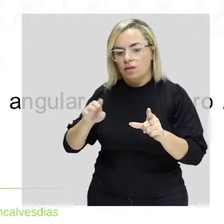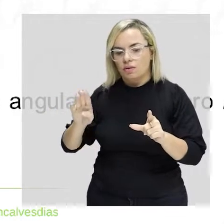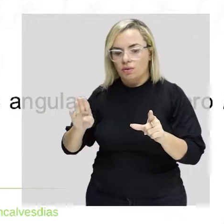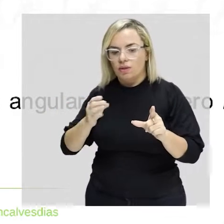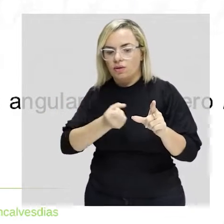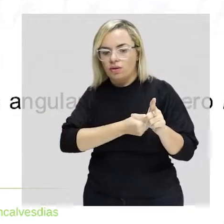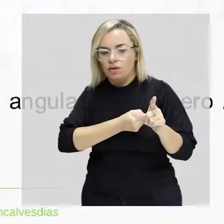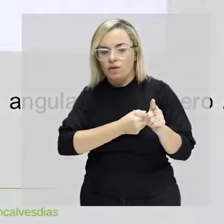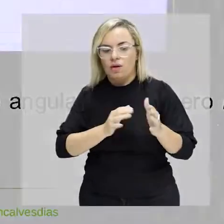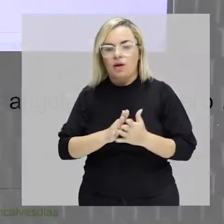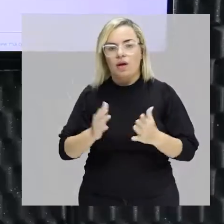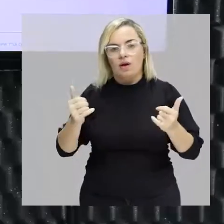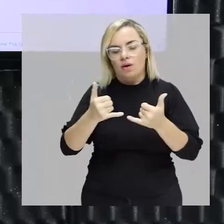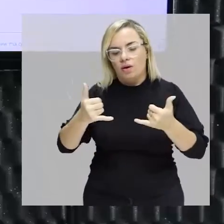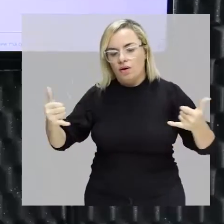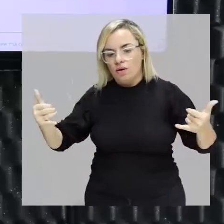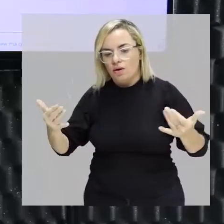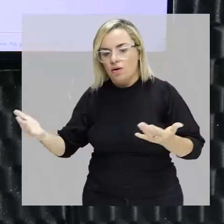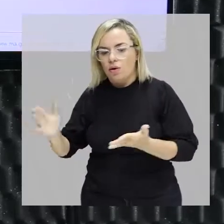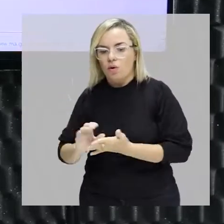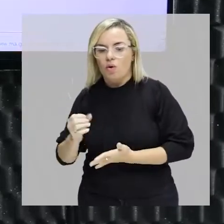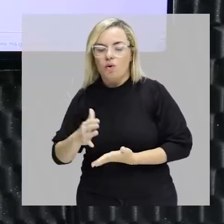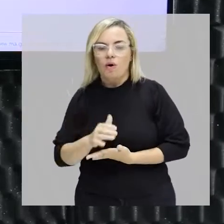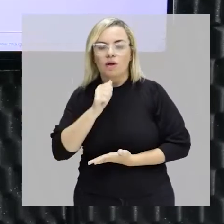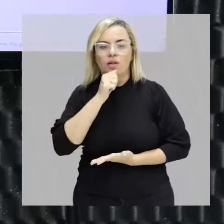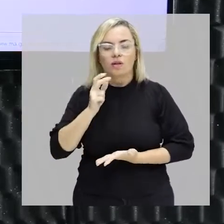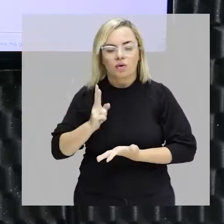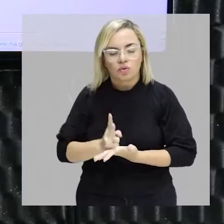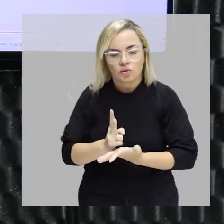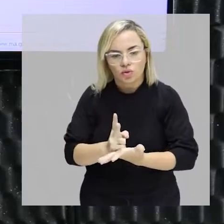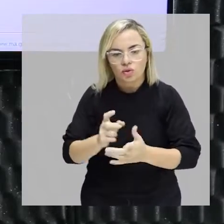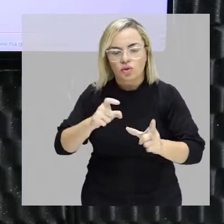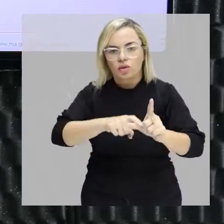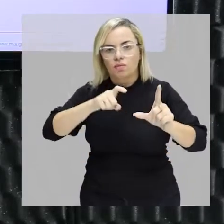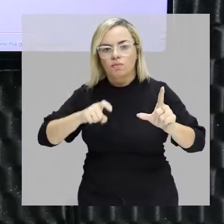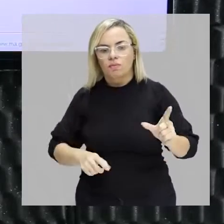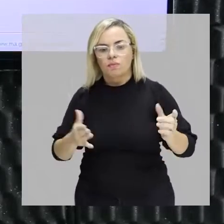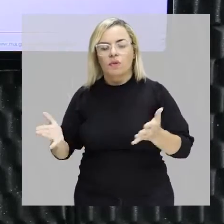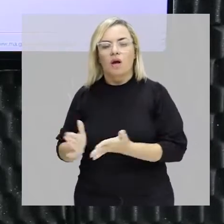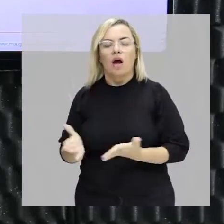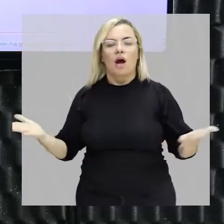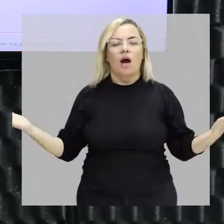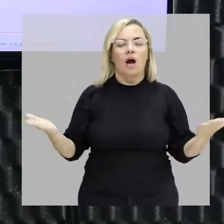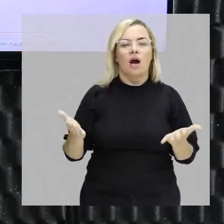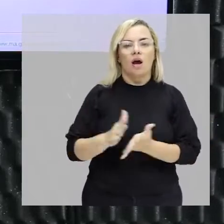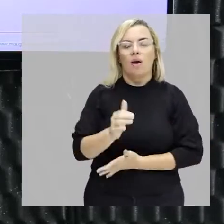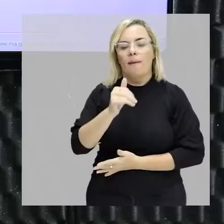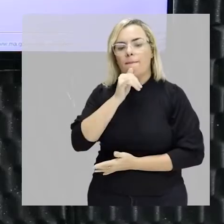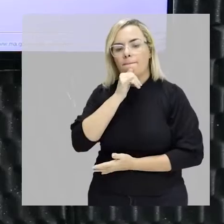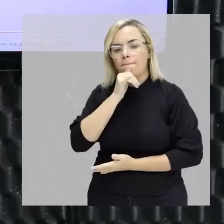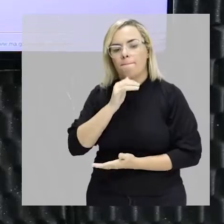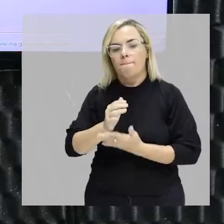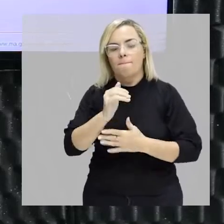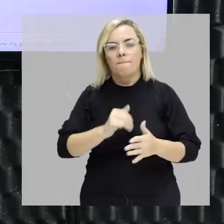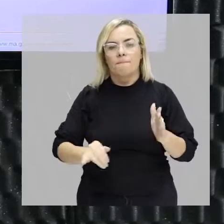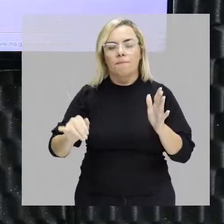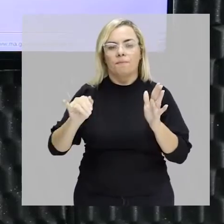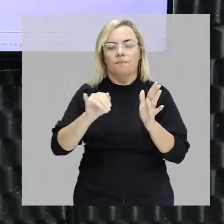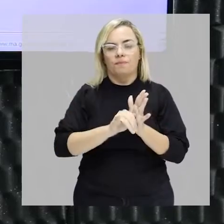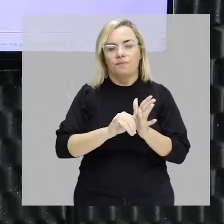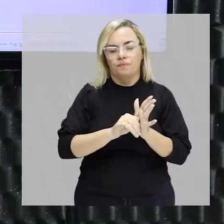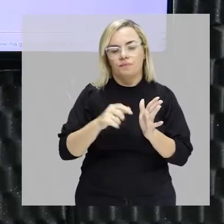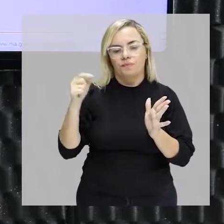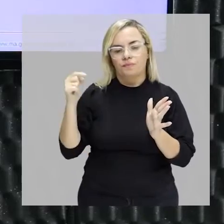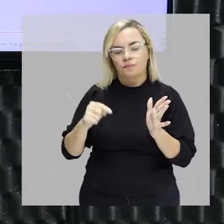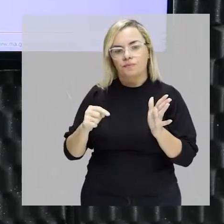de constante ou termo independente, tá? Vamos agora para exemplos, para a gente identificar,